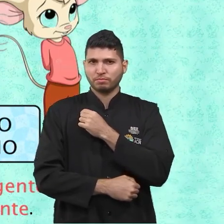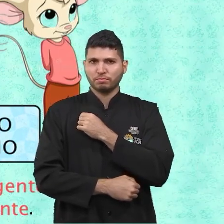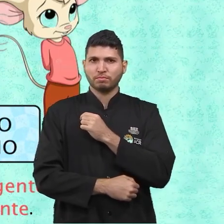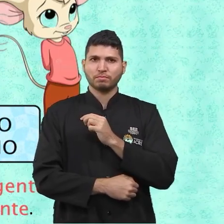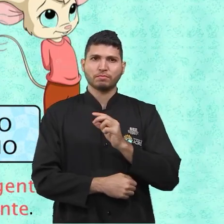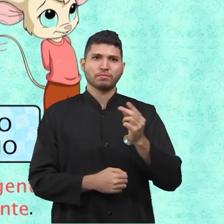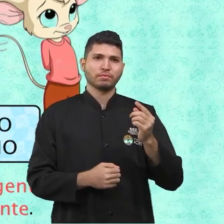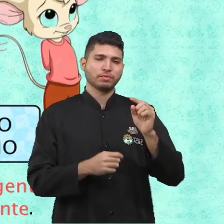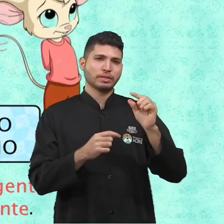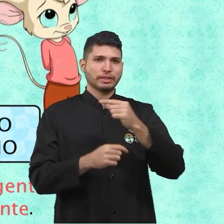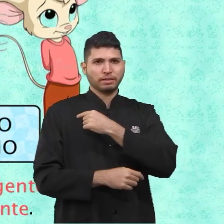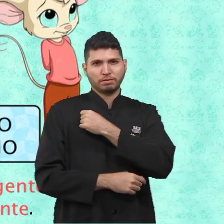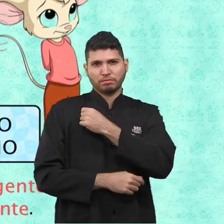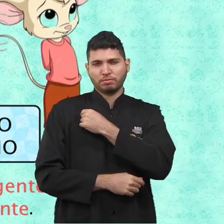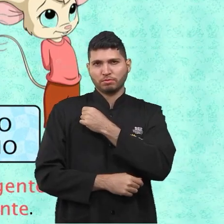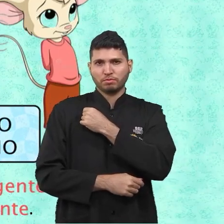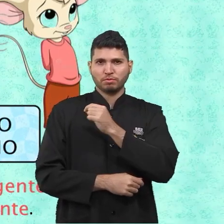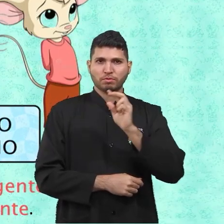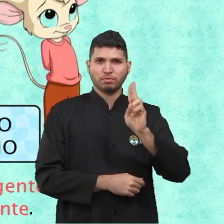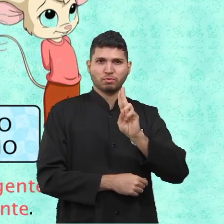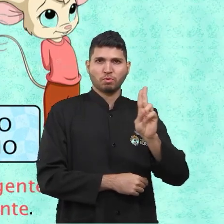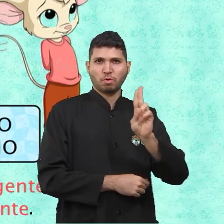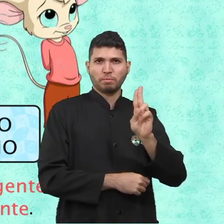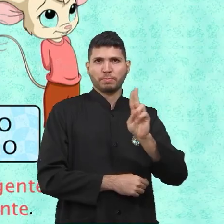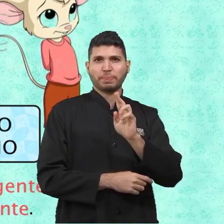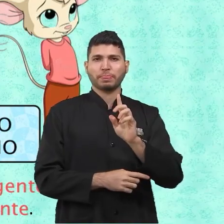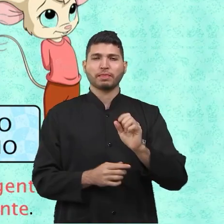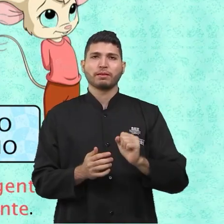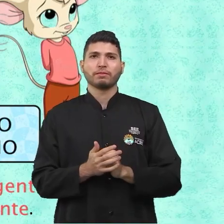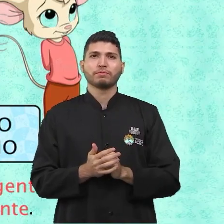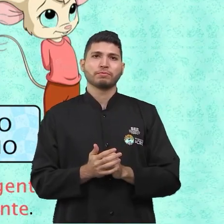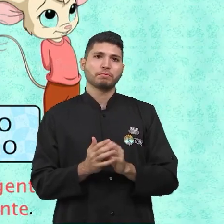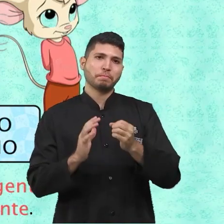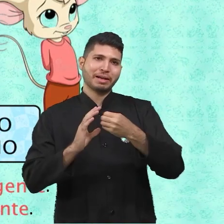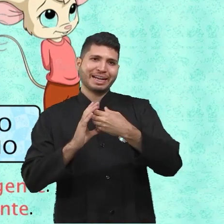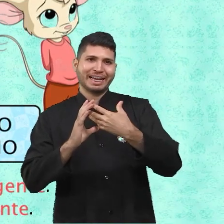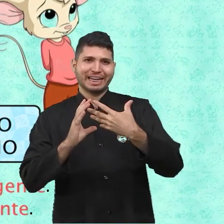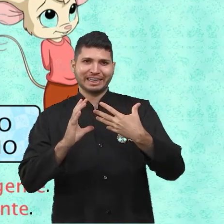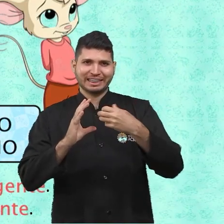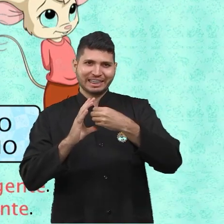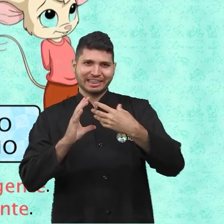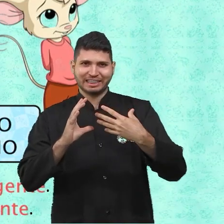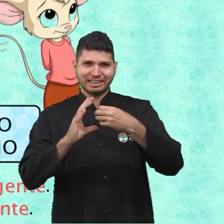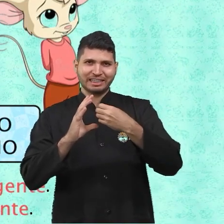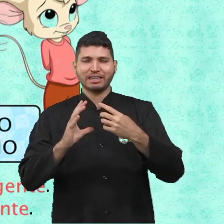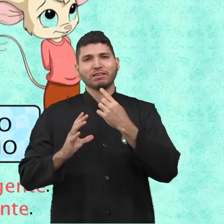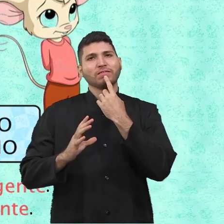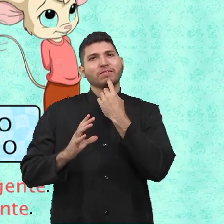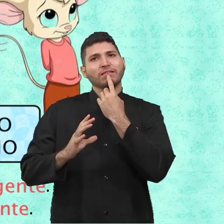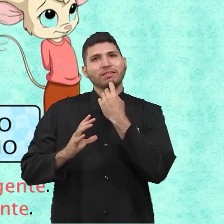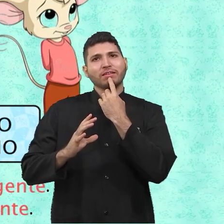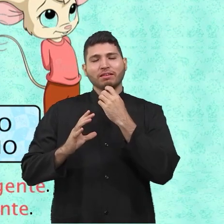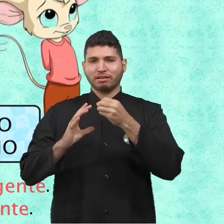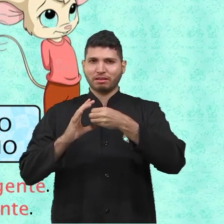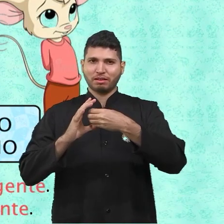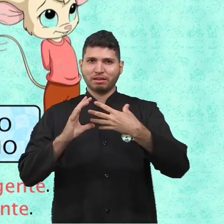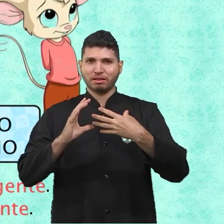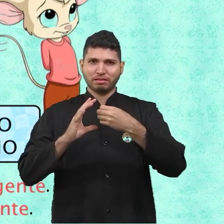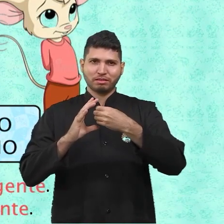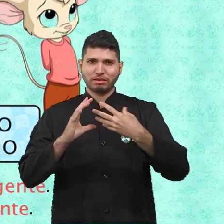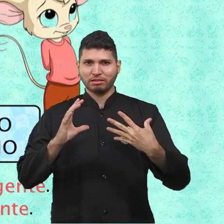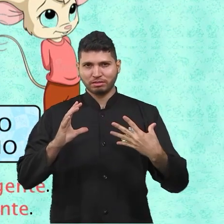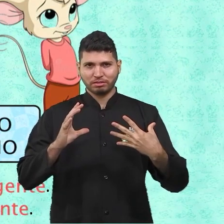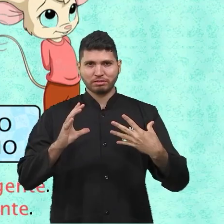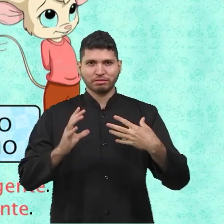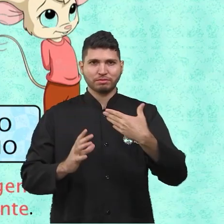Mas aí eu dando uma característica para ela, eu estou dizendo o quê? Que ela é vermelha. Ou seja, esse roja, que é o vermelho, é a característica da minha camiseta. Então é por